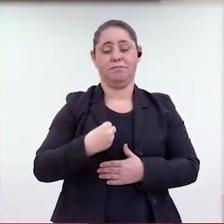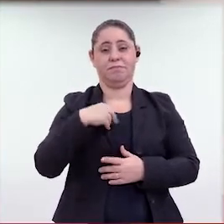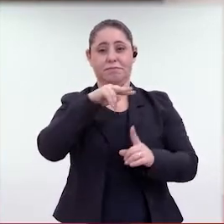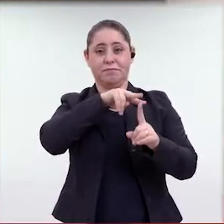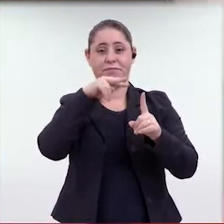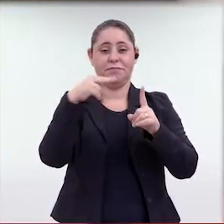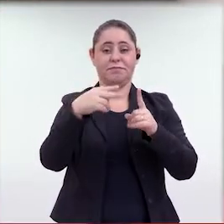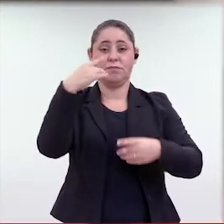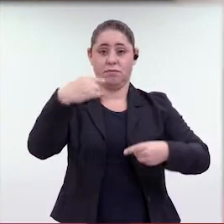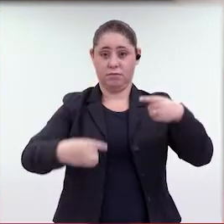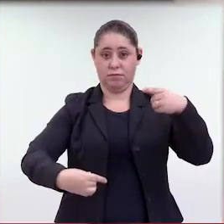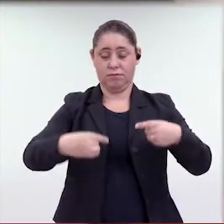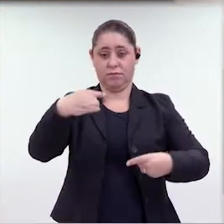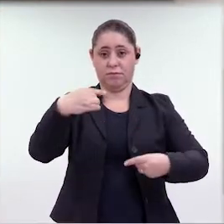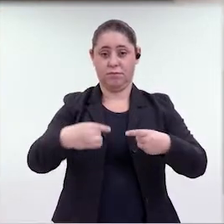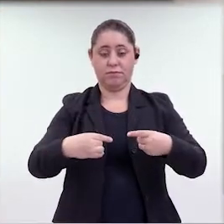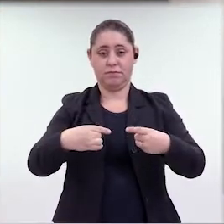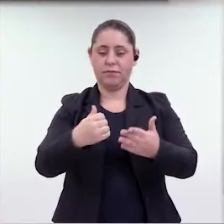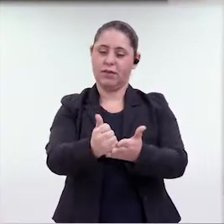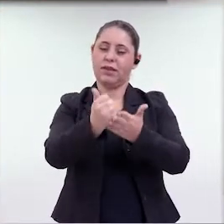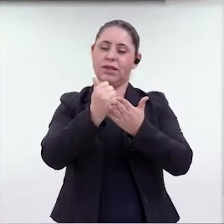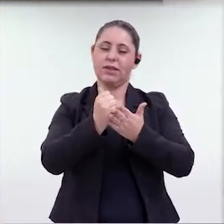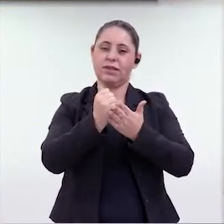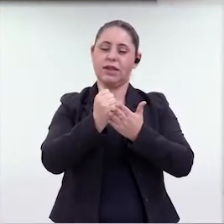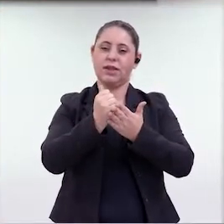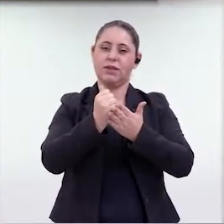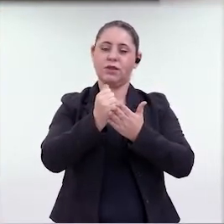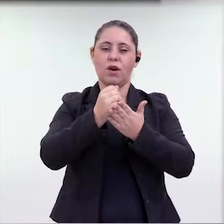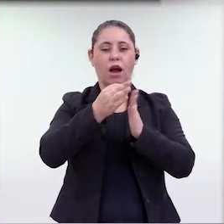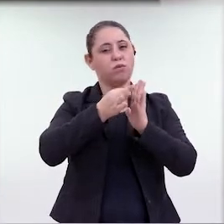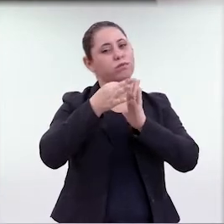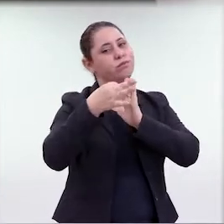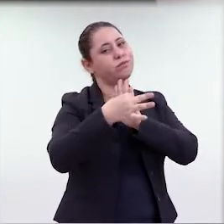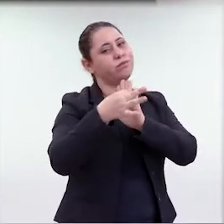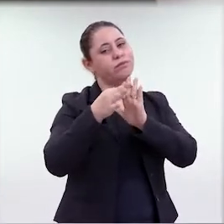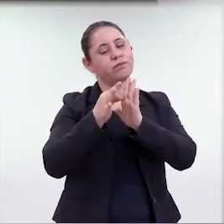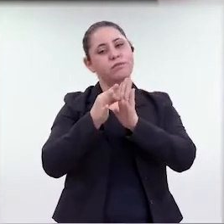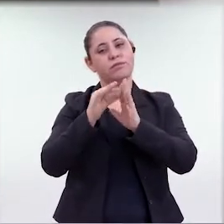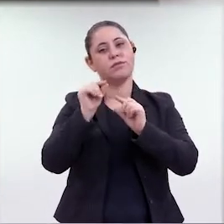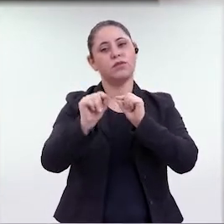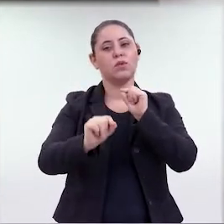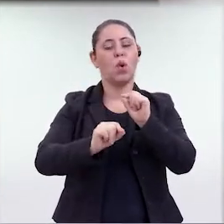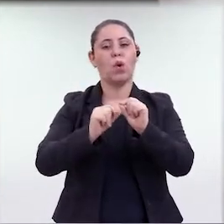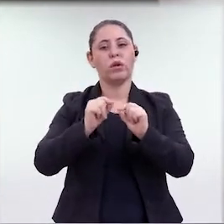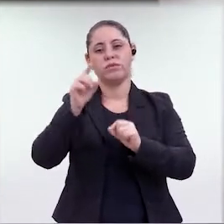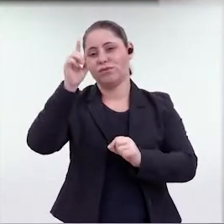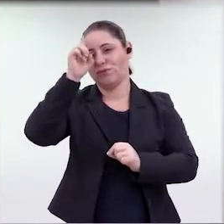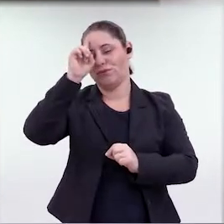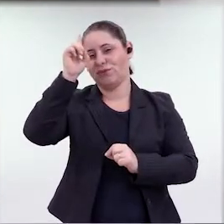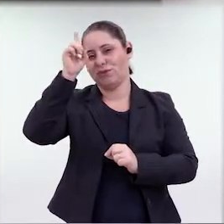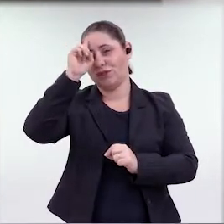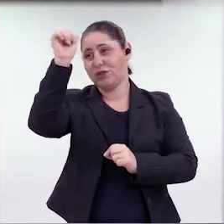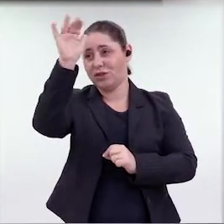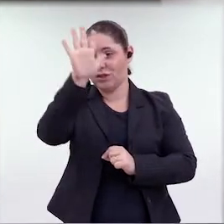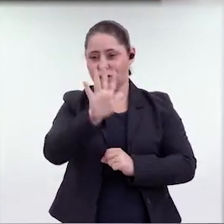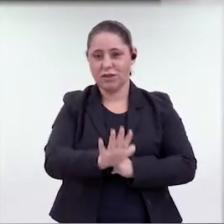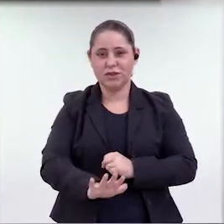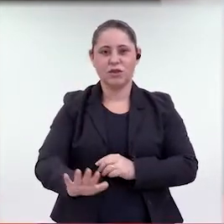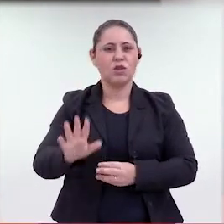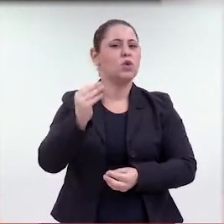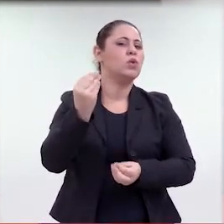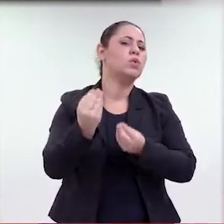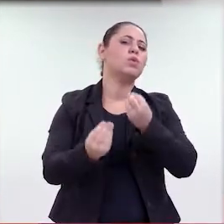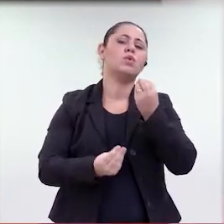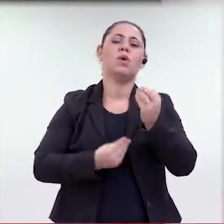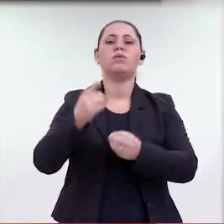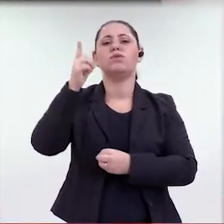Perspectiva Debate, trazendo o seu ponto de vista sobre, né, as rotinas, né, dos brasileiros, né, como é que está sendo esse